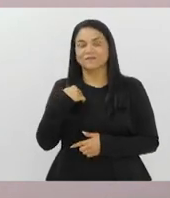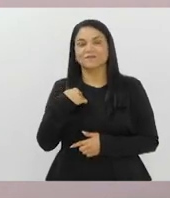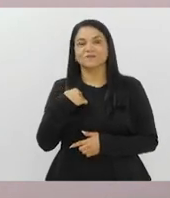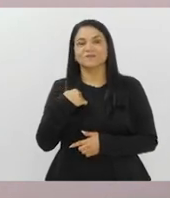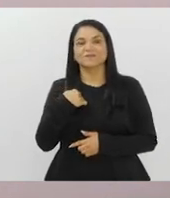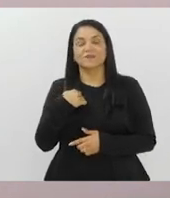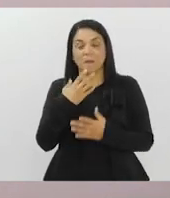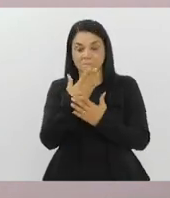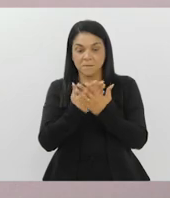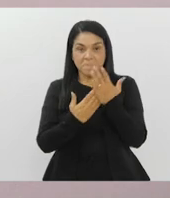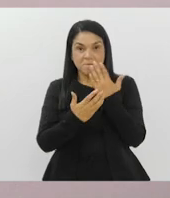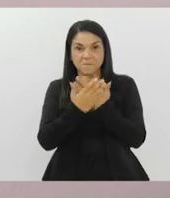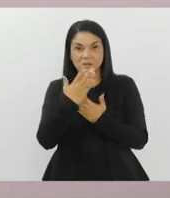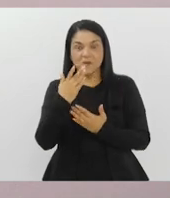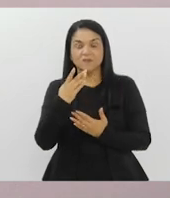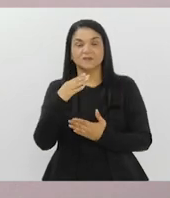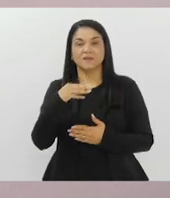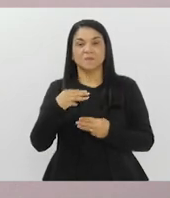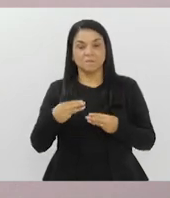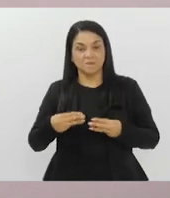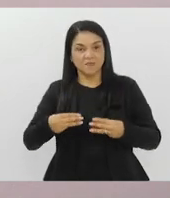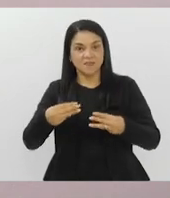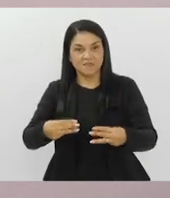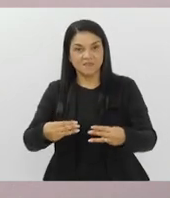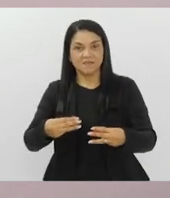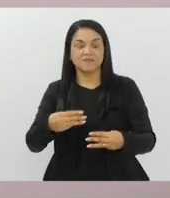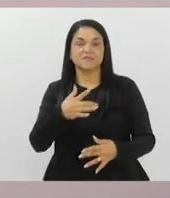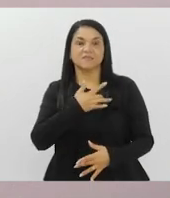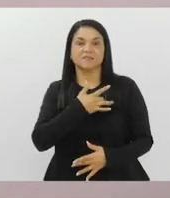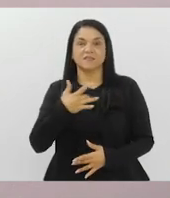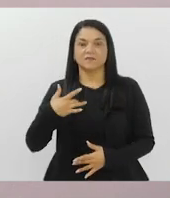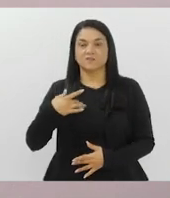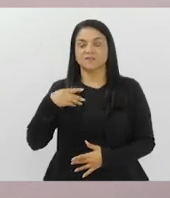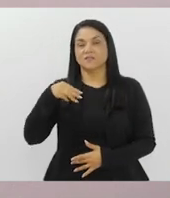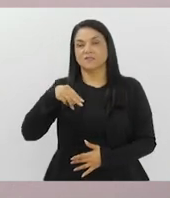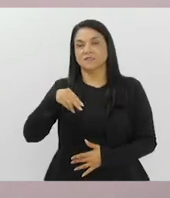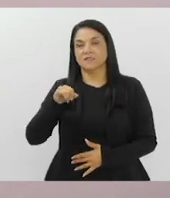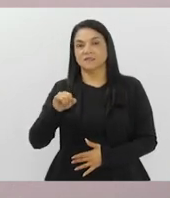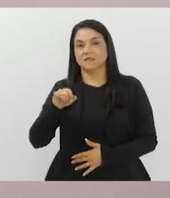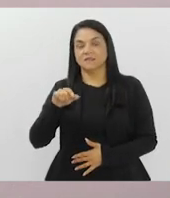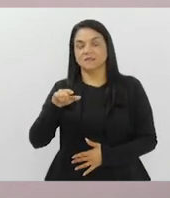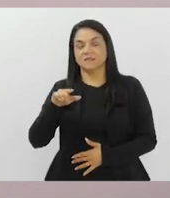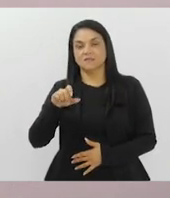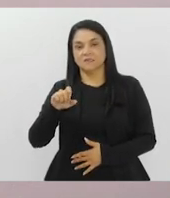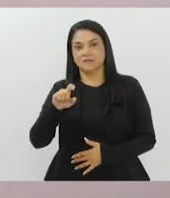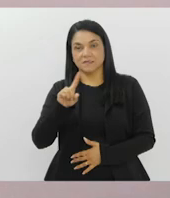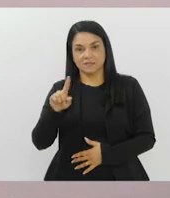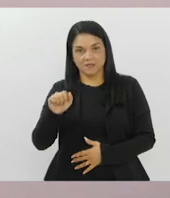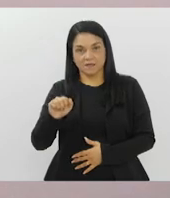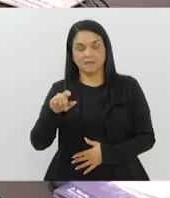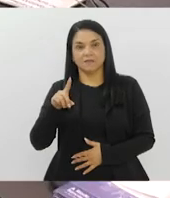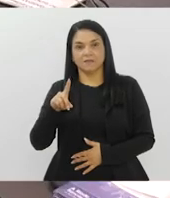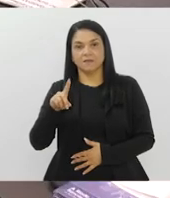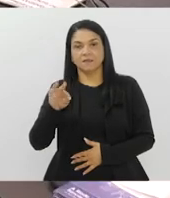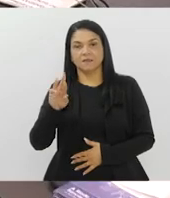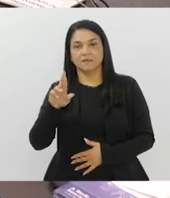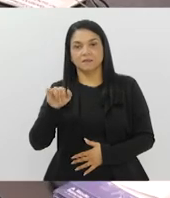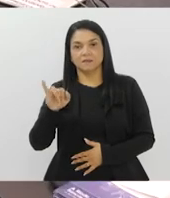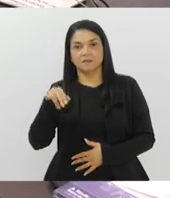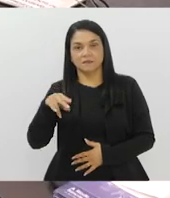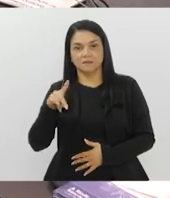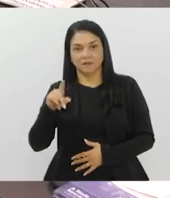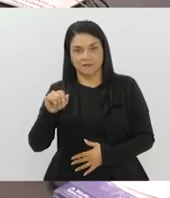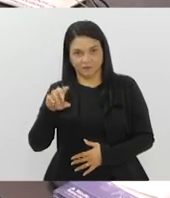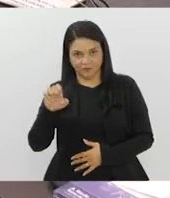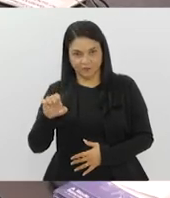Das próprias mãos da nossa ministra da Saúde, Nízia Trindade. Então, a senhora dispõe de 7 minutos. Primeiro, eu